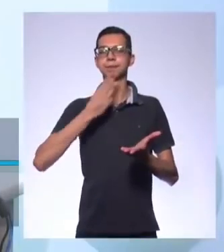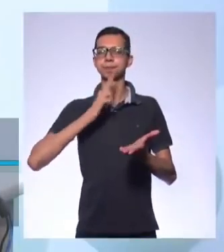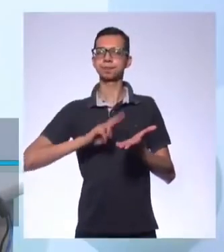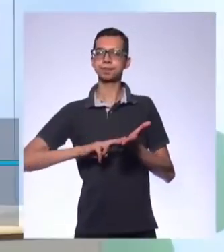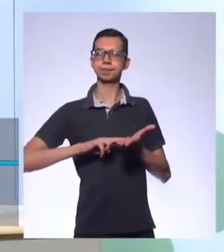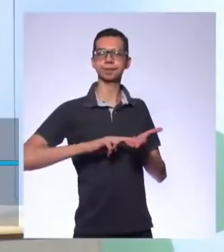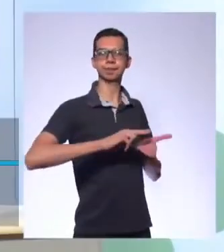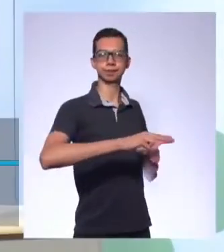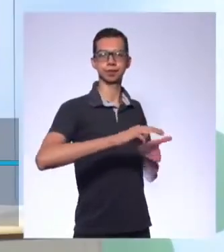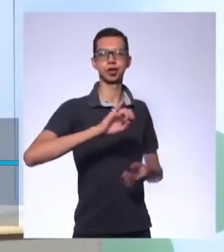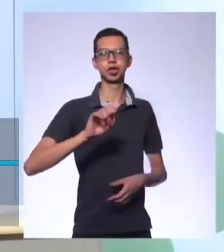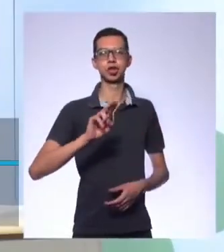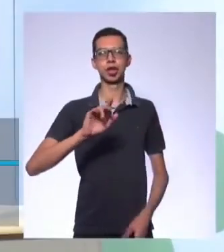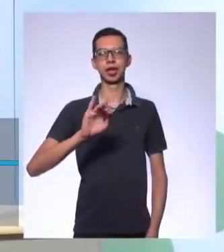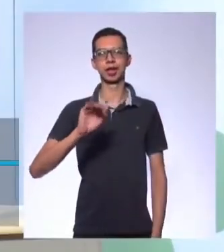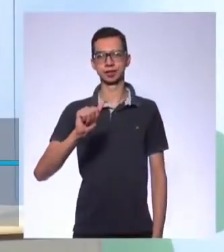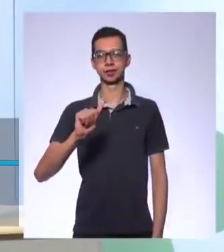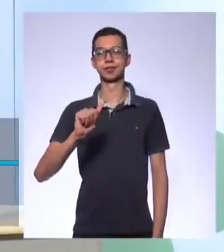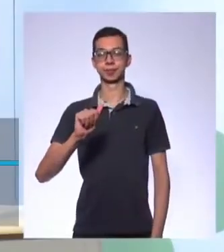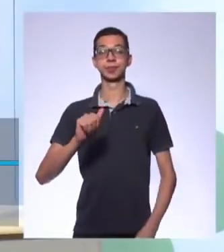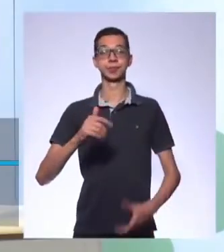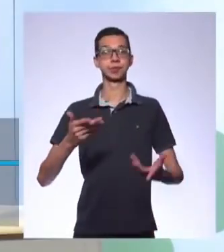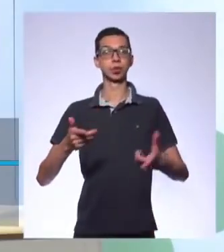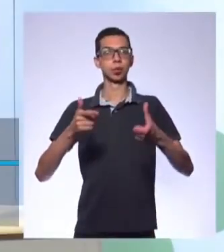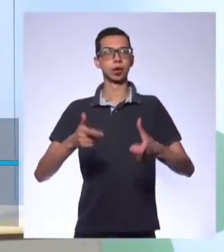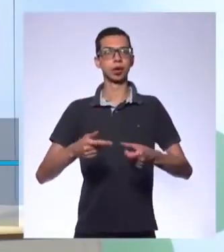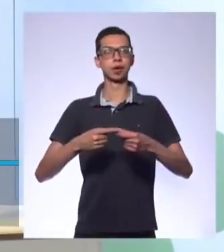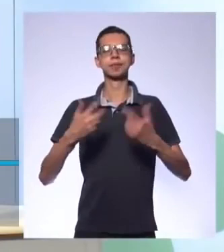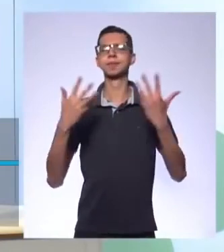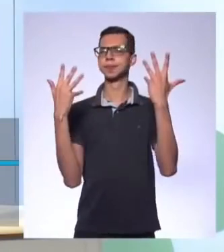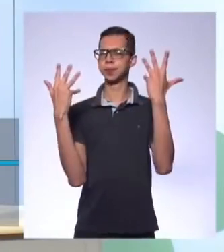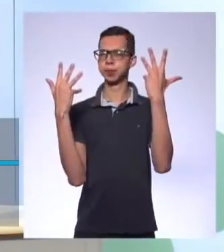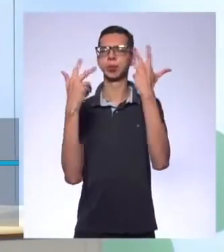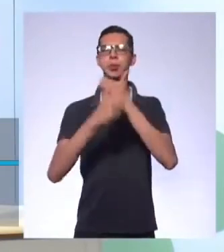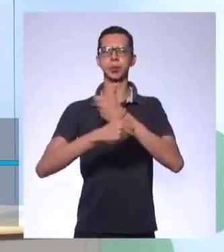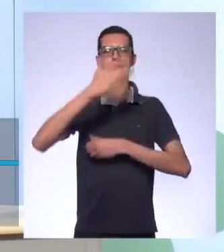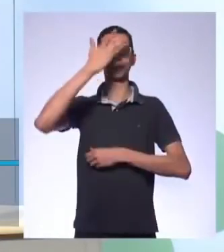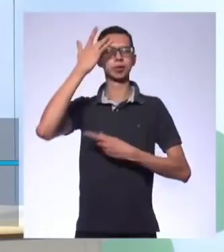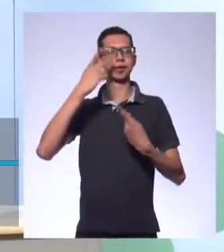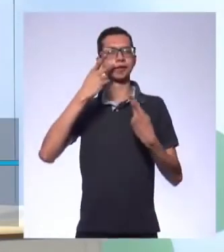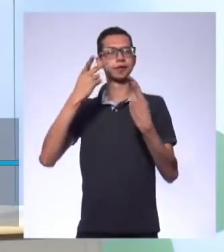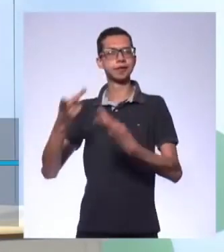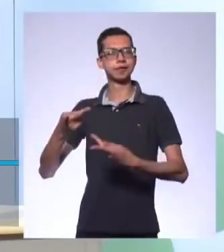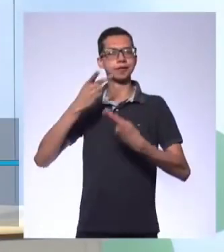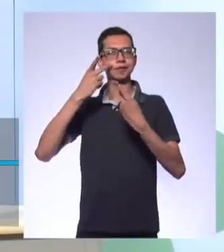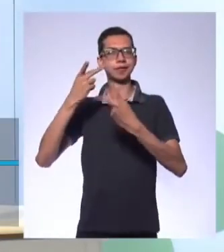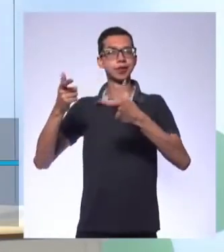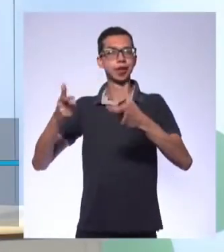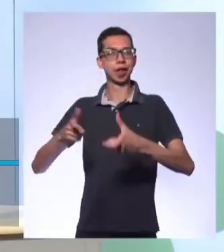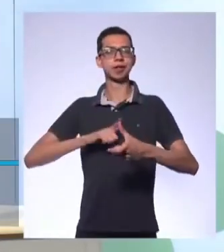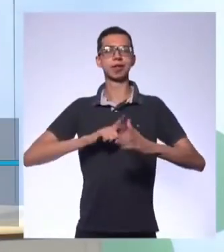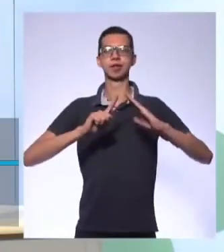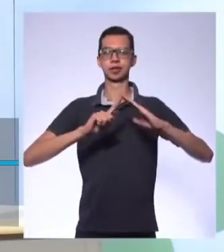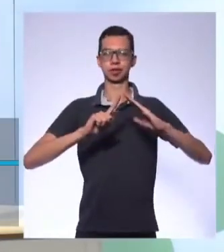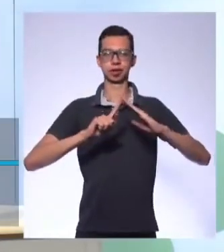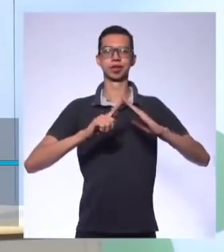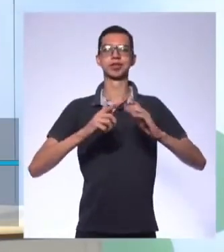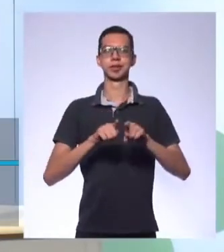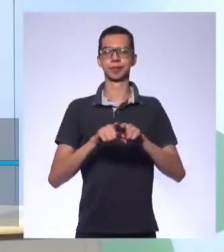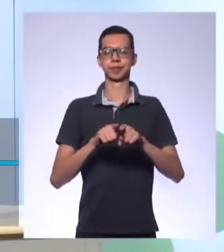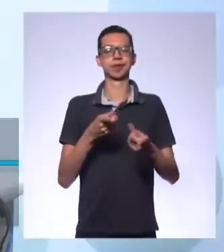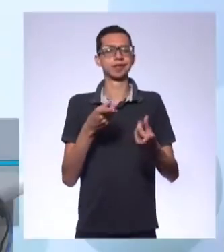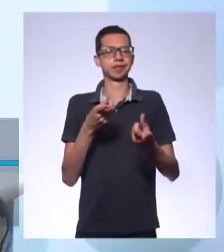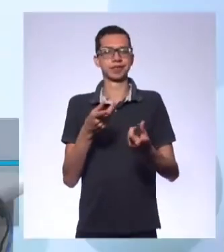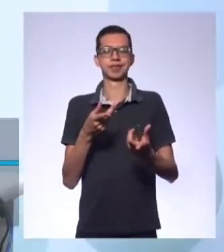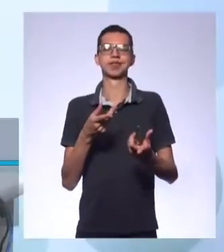esperava tanto. Aí Verona é uma cidade muito bonita mesmo, né? Então, o pessoal vai muito, visita esse lugar. Aí tem a lojinha, lógico, vira comércio, né?